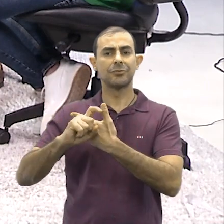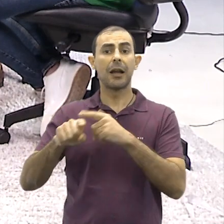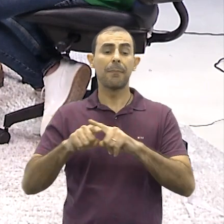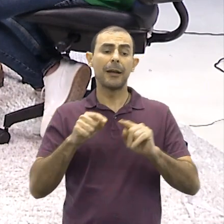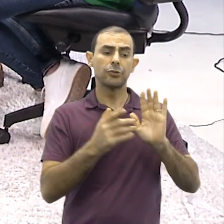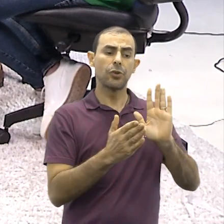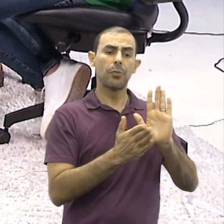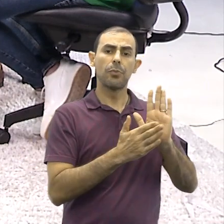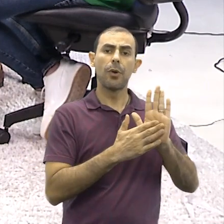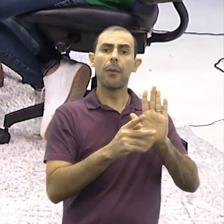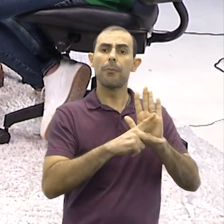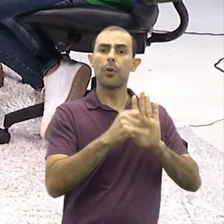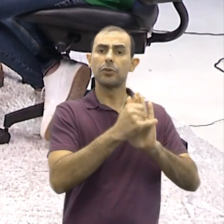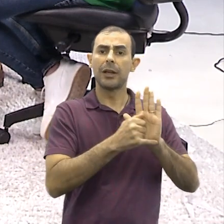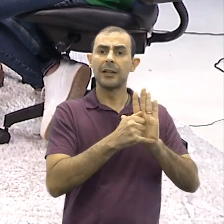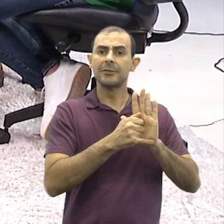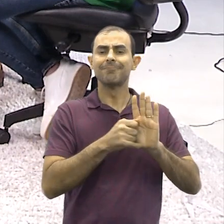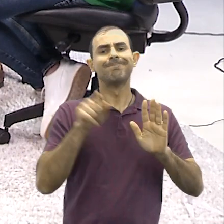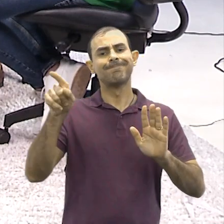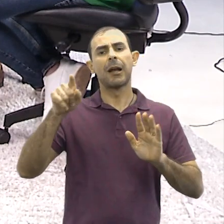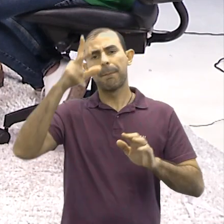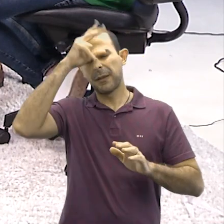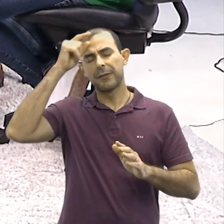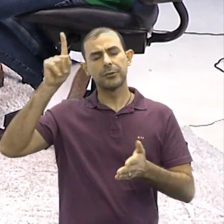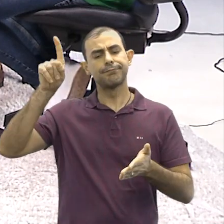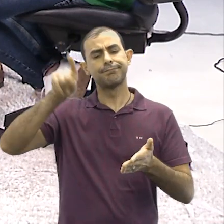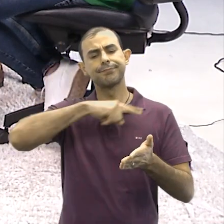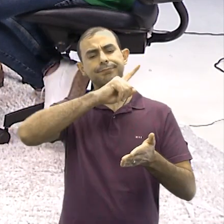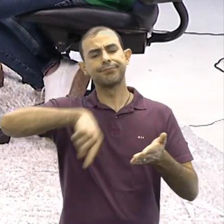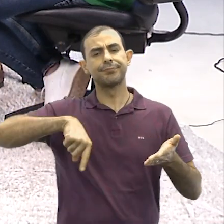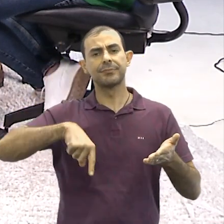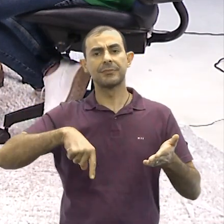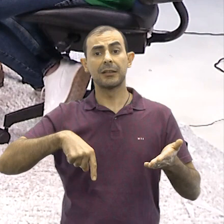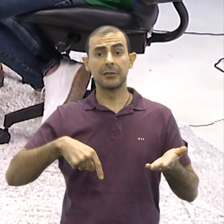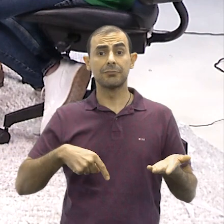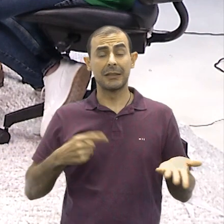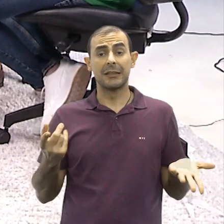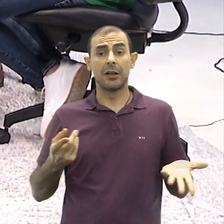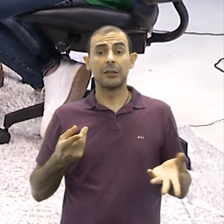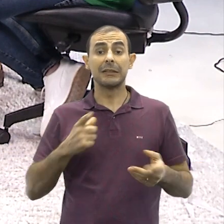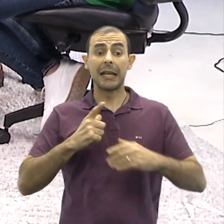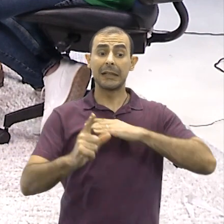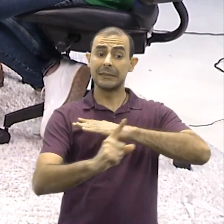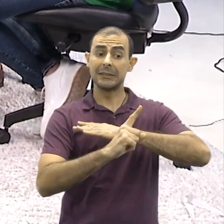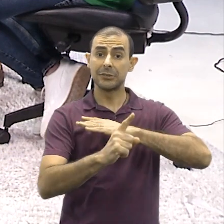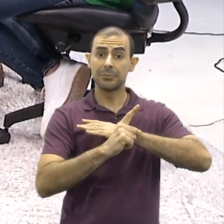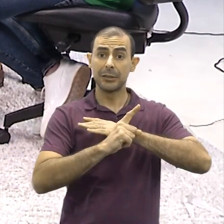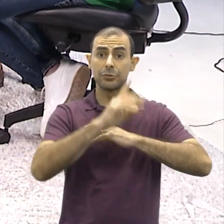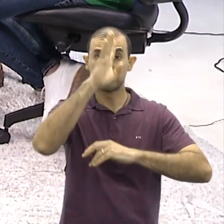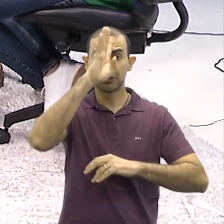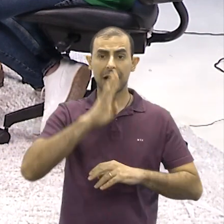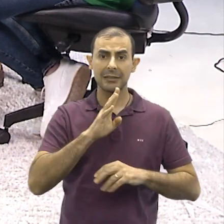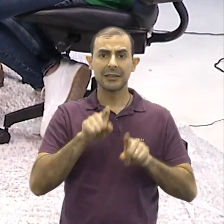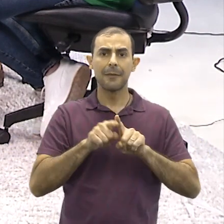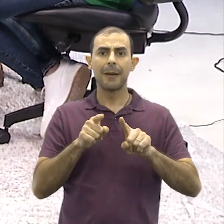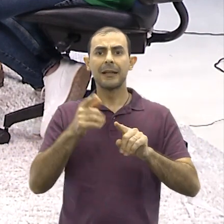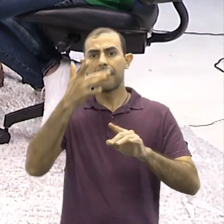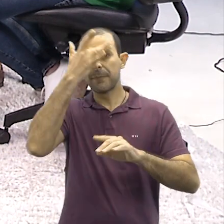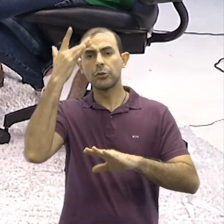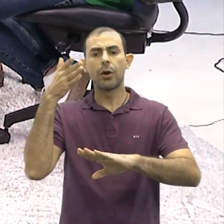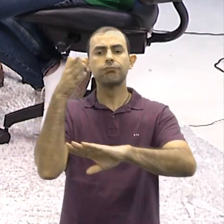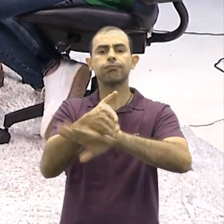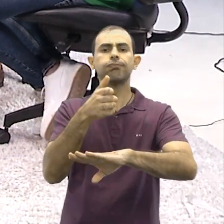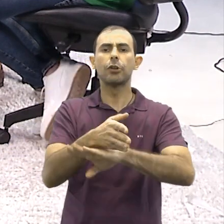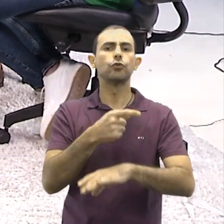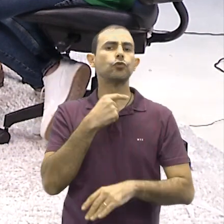grande proveito para os animais, quer dizer, nós temos um atendimento gratuito, mas ele não é acessível,